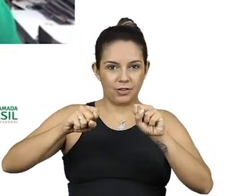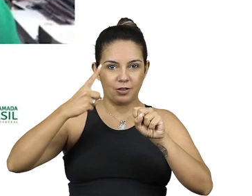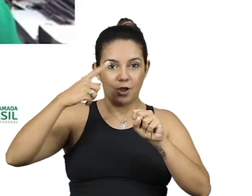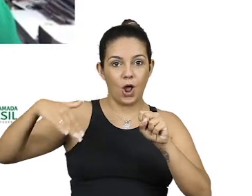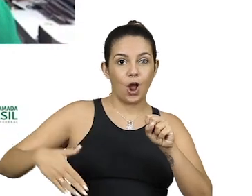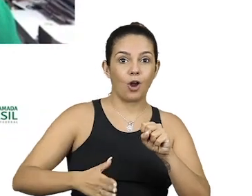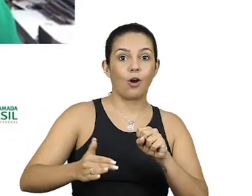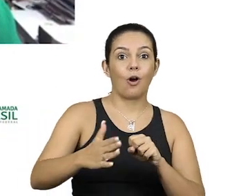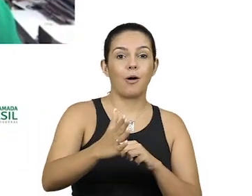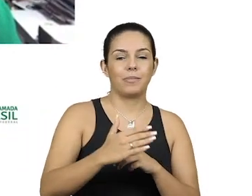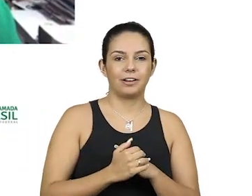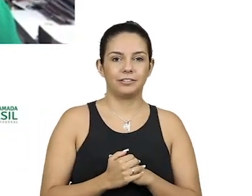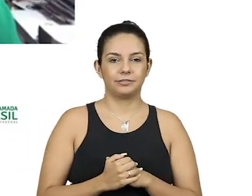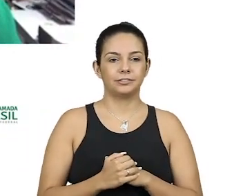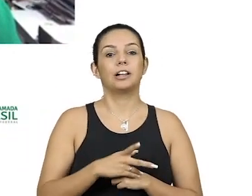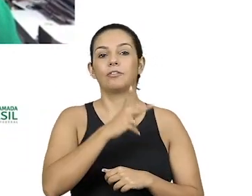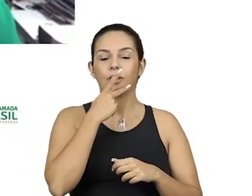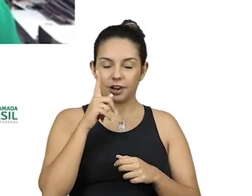uma cobra.